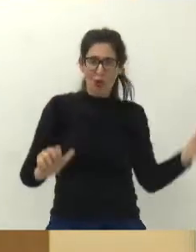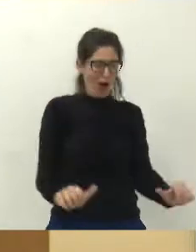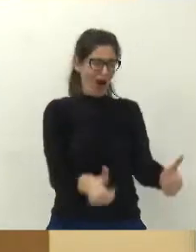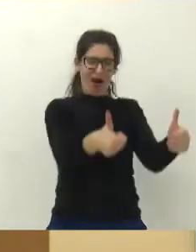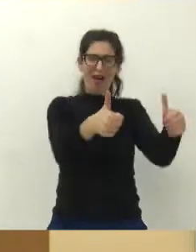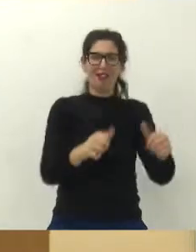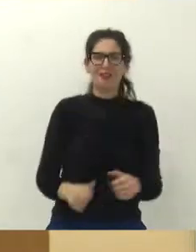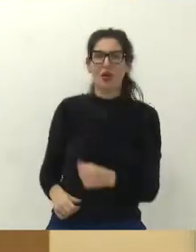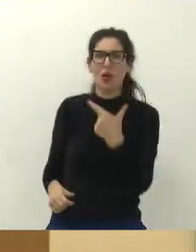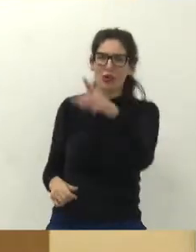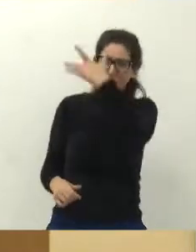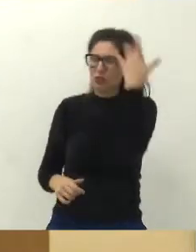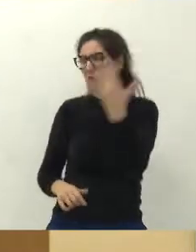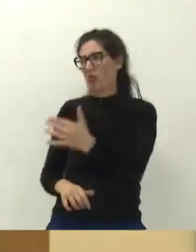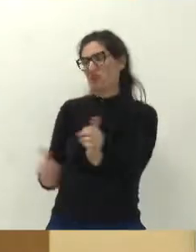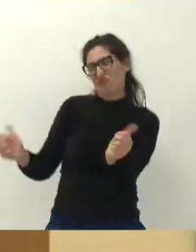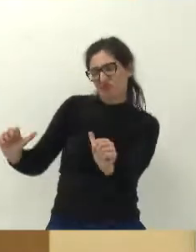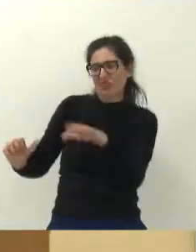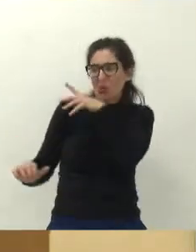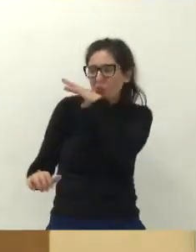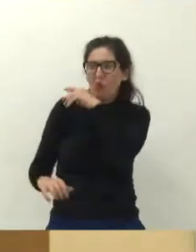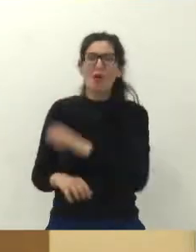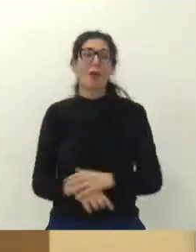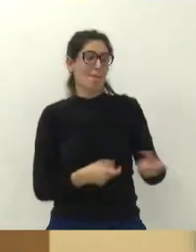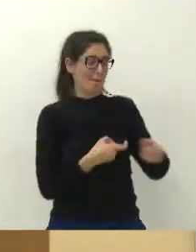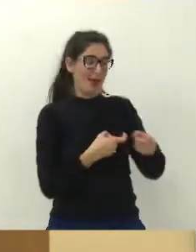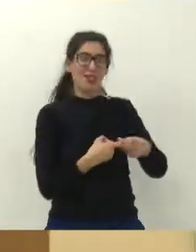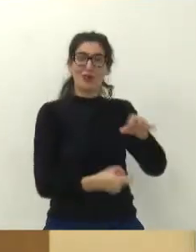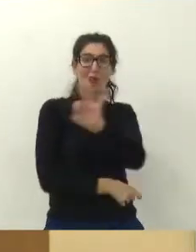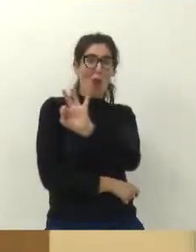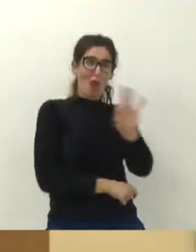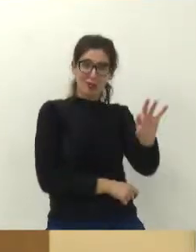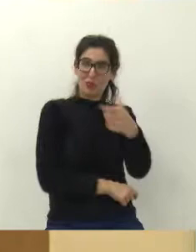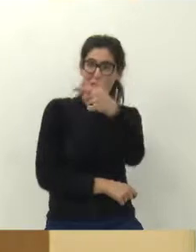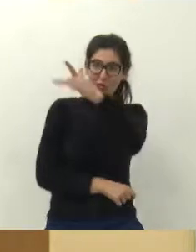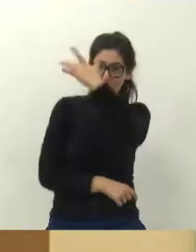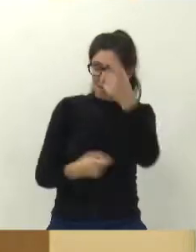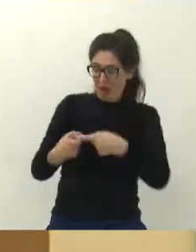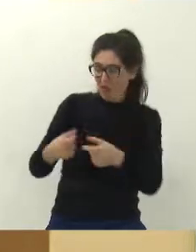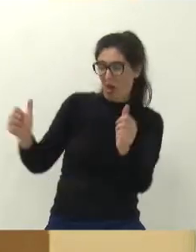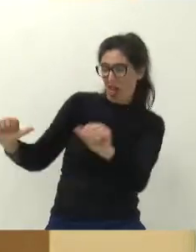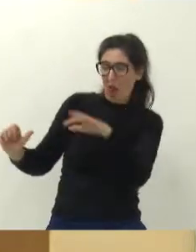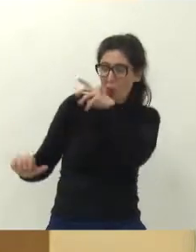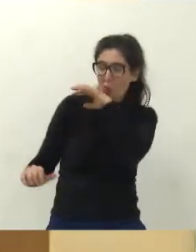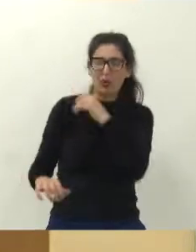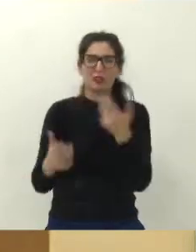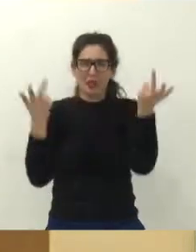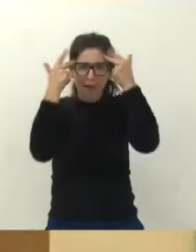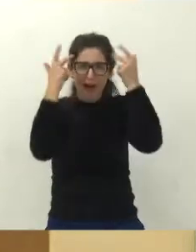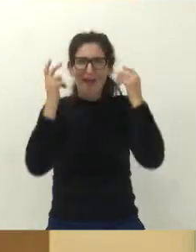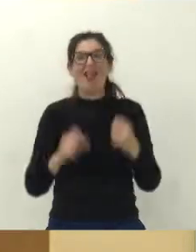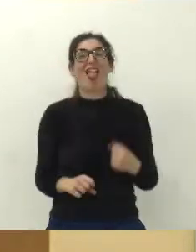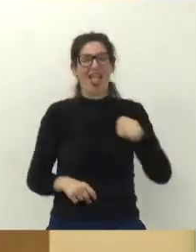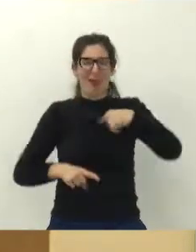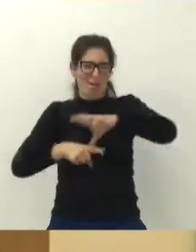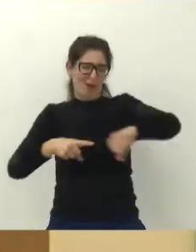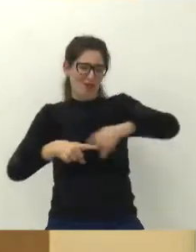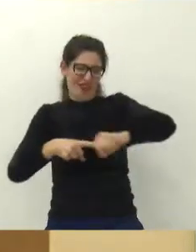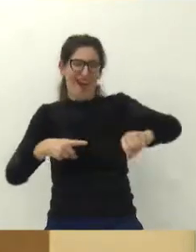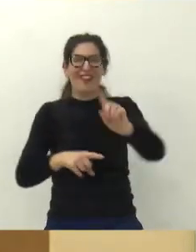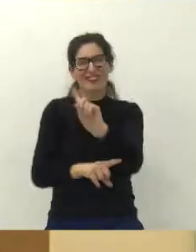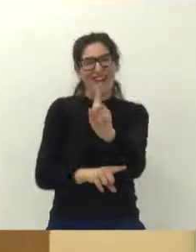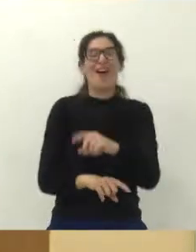excelentes médicos, como a doutora Márcia e o Rodrigo Salomão. Por que eu falo dos dois? Não é puxação de saco, não. É que a Márcia, além de